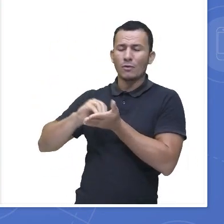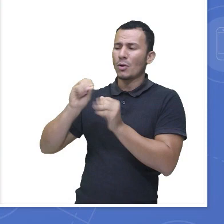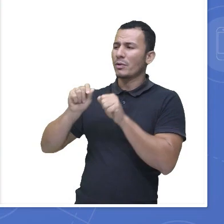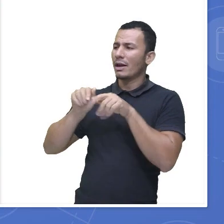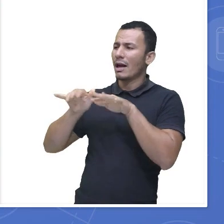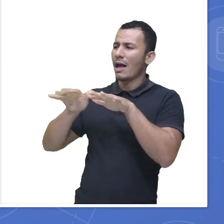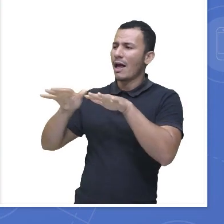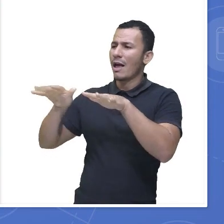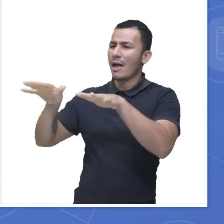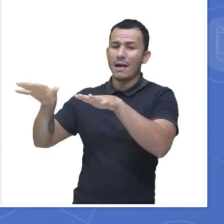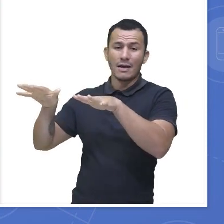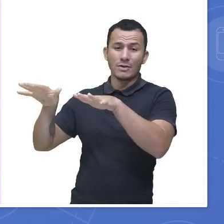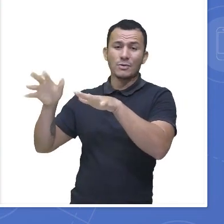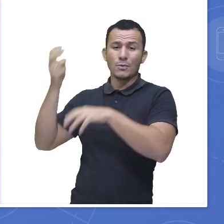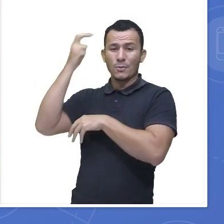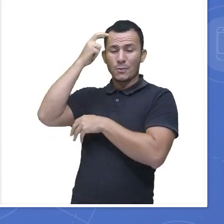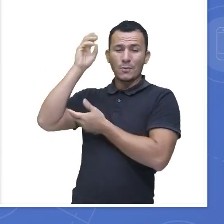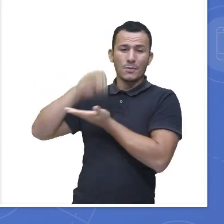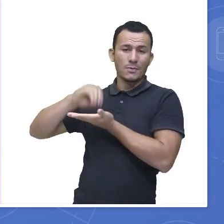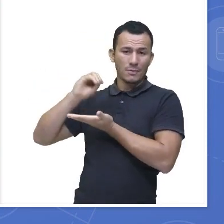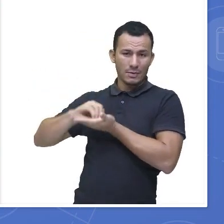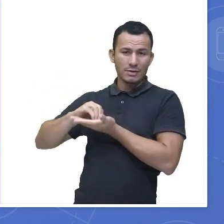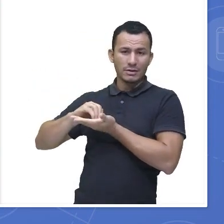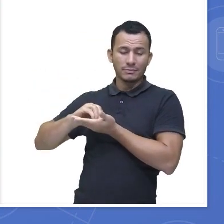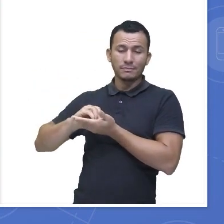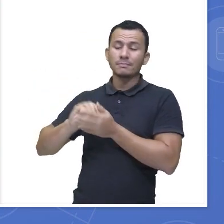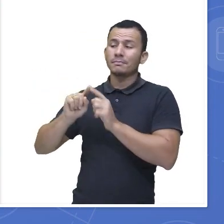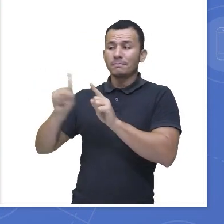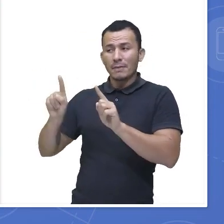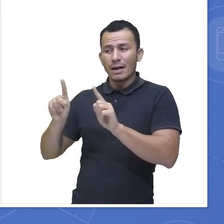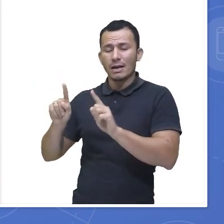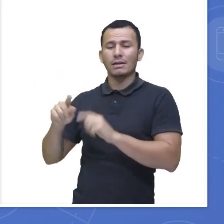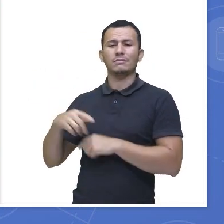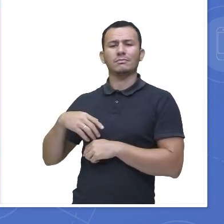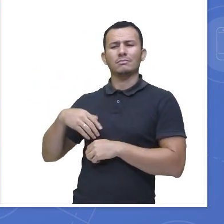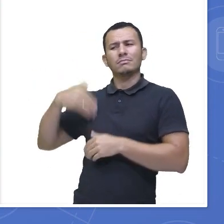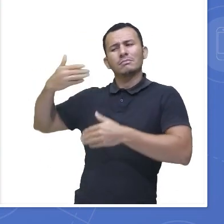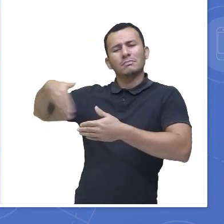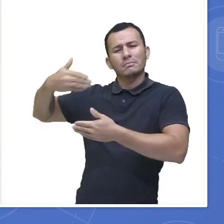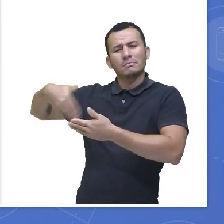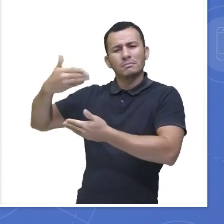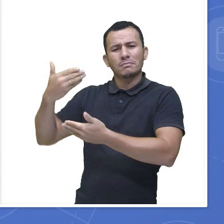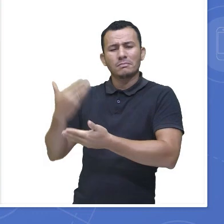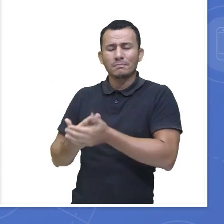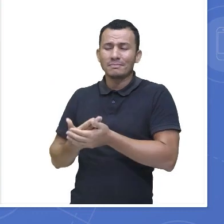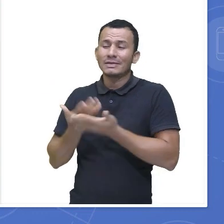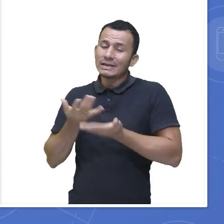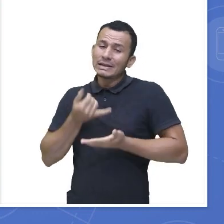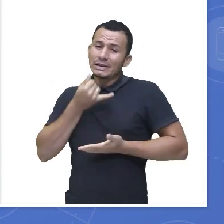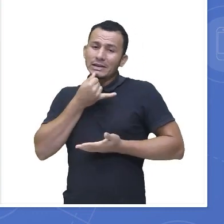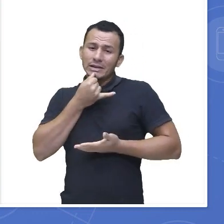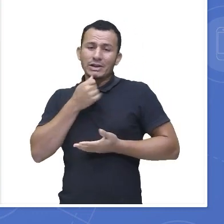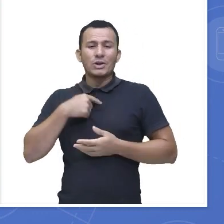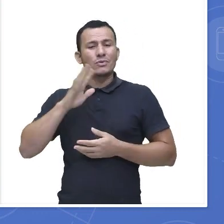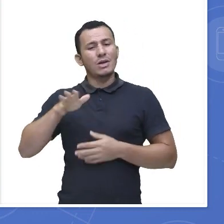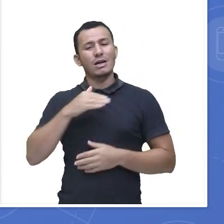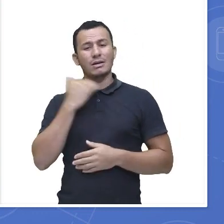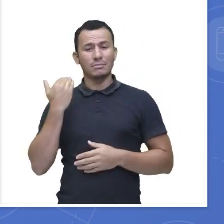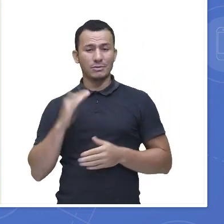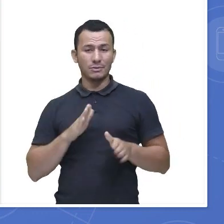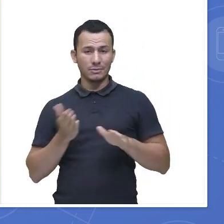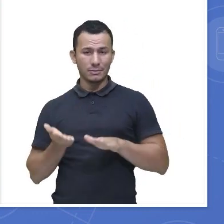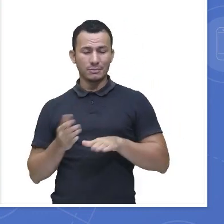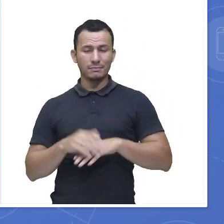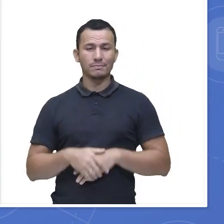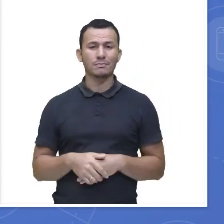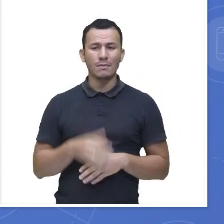nível razoável de cultura. Mas, até lá, felizmente estarei morto. Os